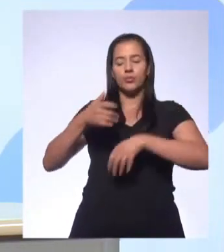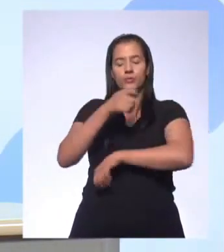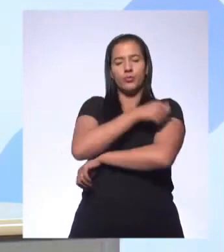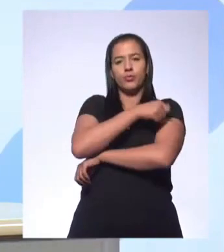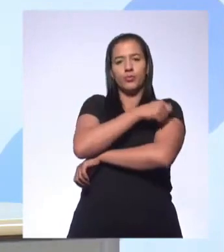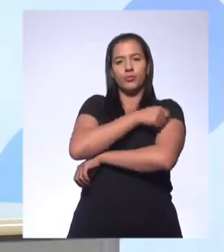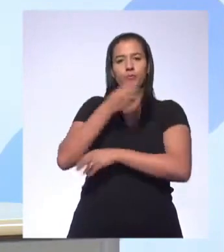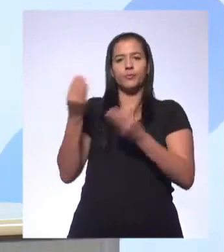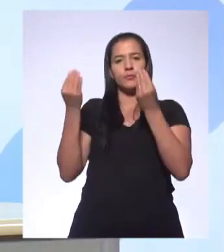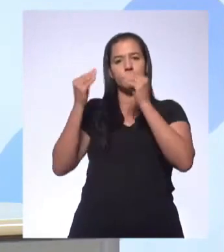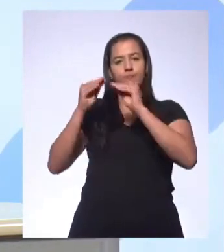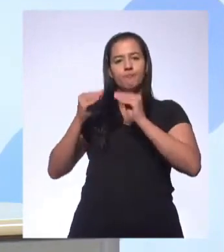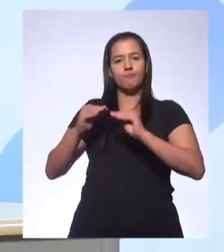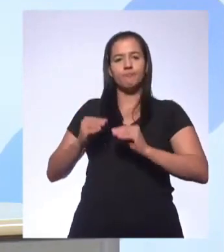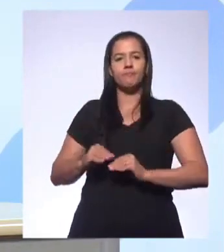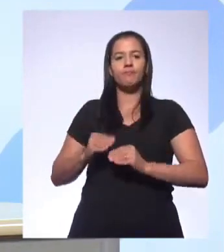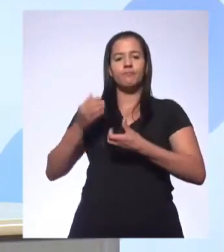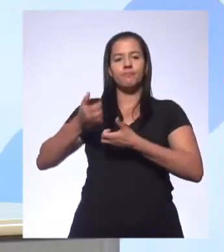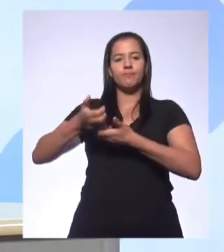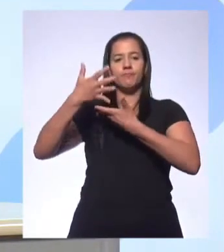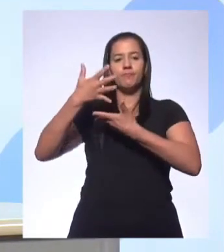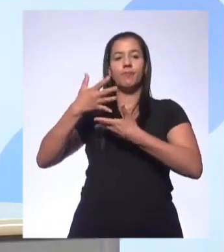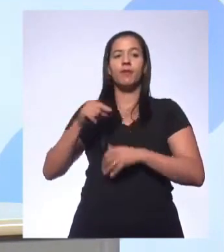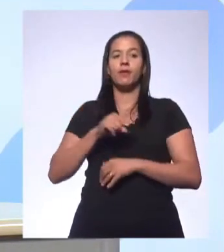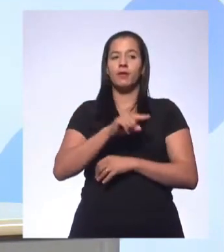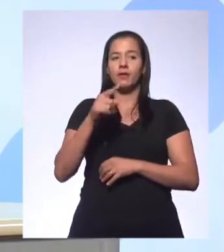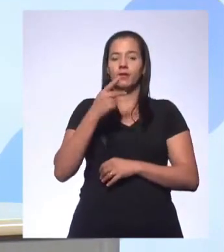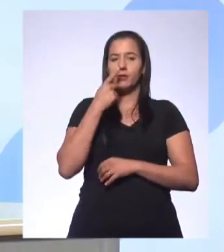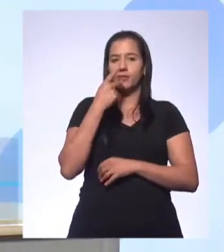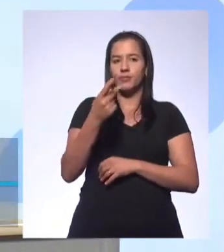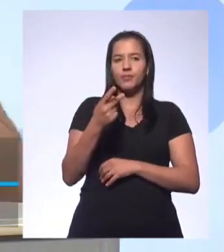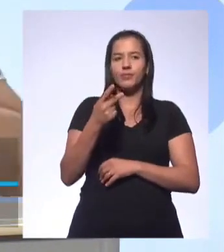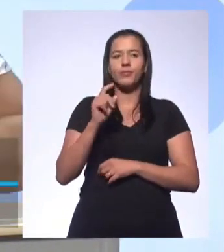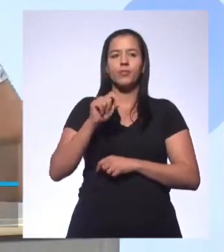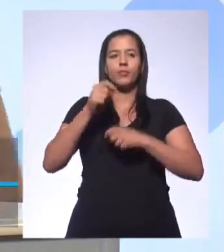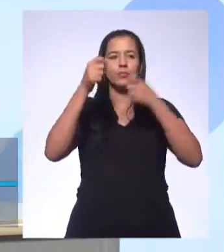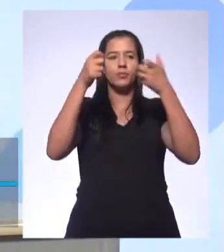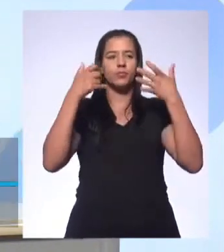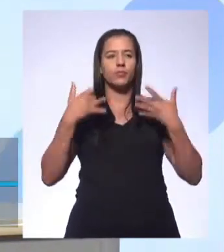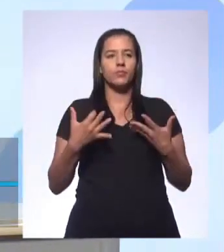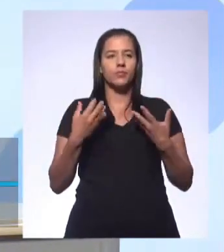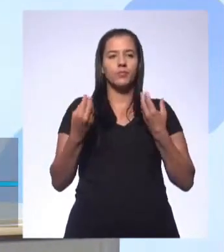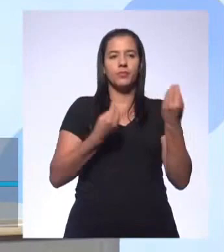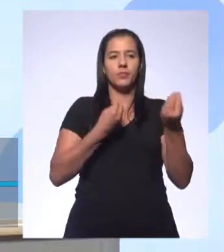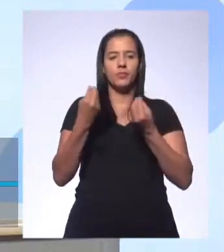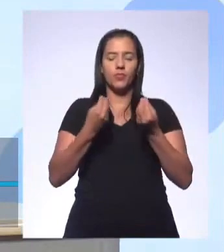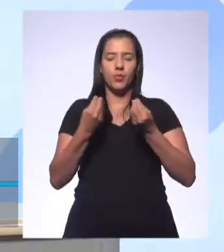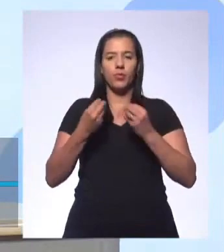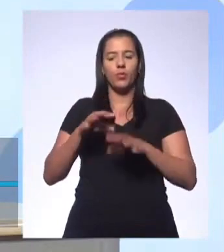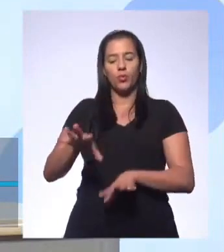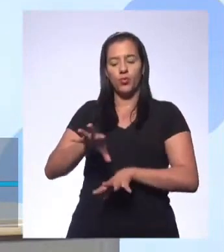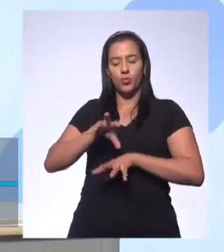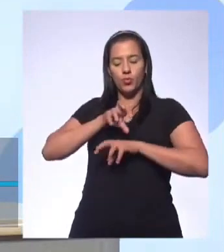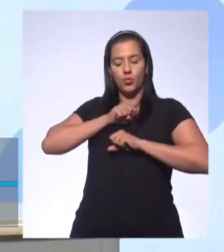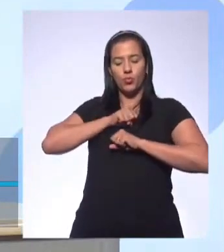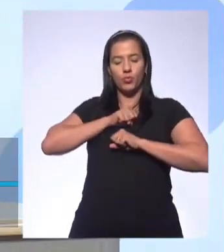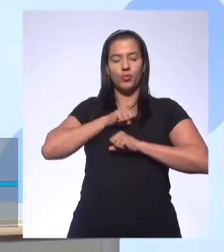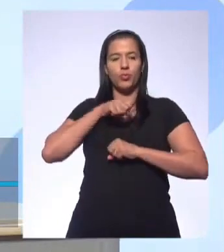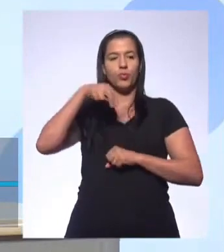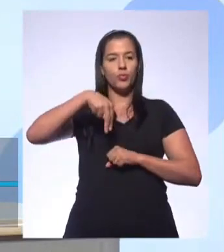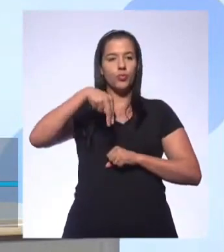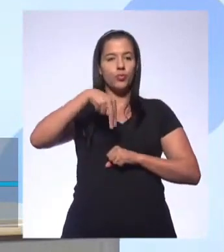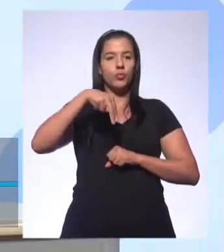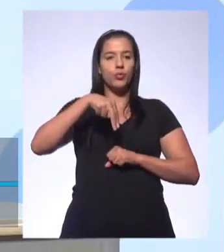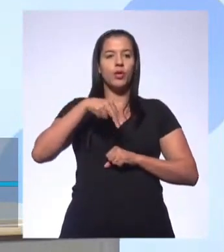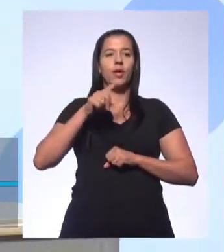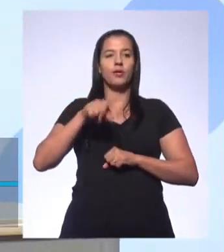né? E eles colocaram aqui que eles absorvem, no caso, explique como os seres vivos conseguem absorver o nitrogênio. Aí colocaram que é